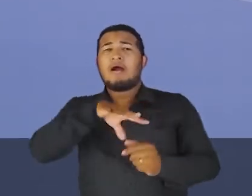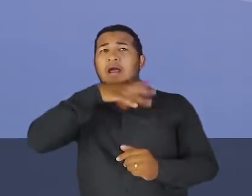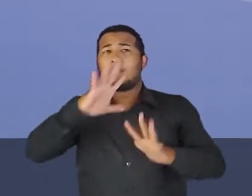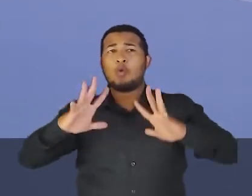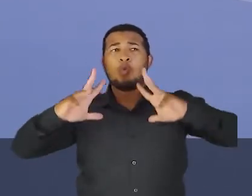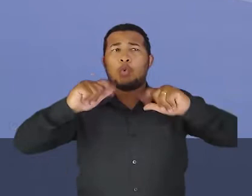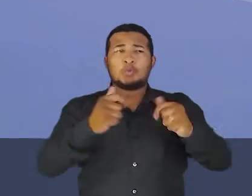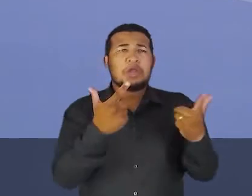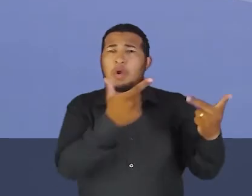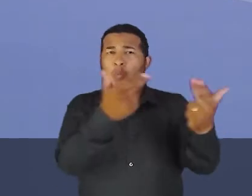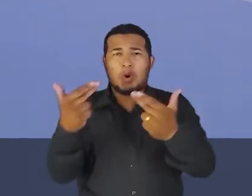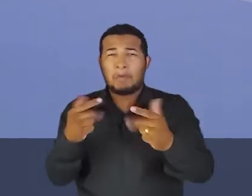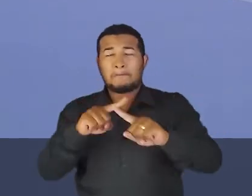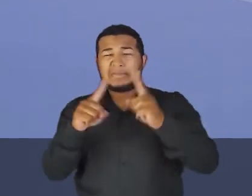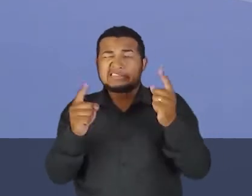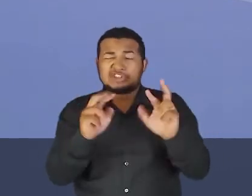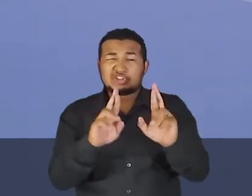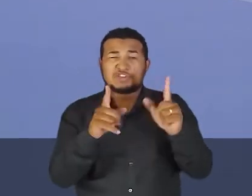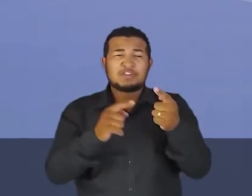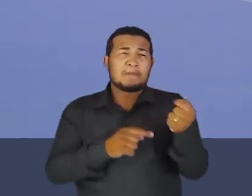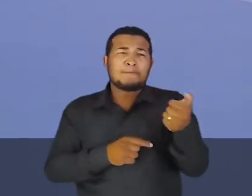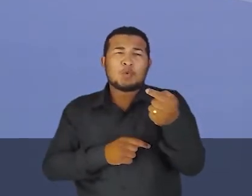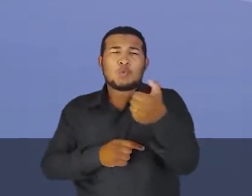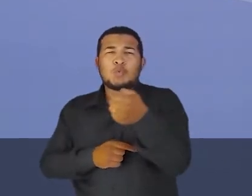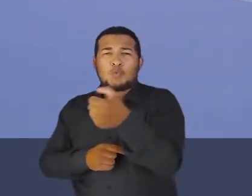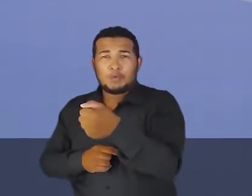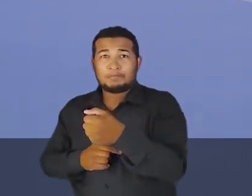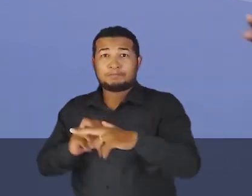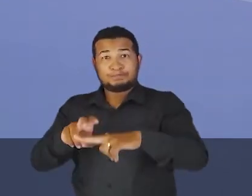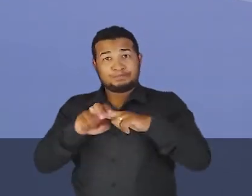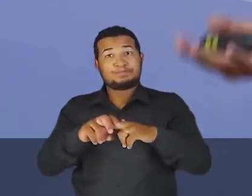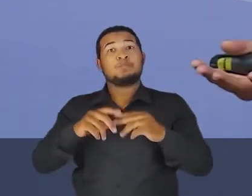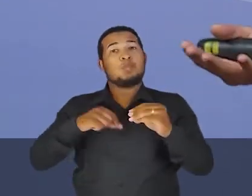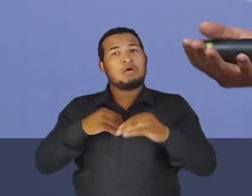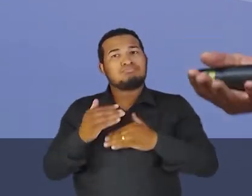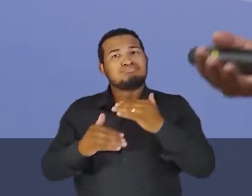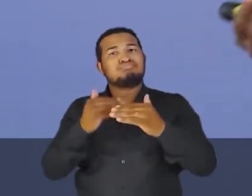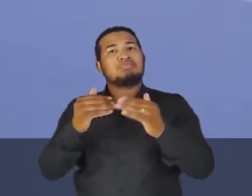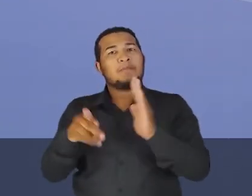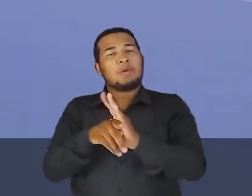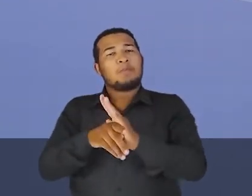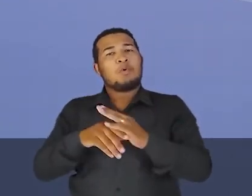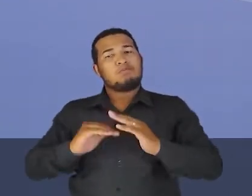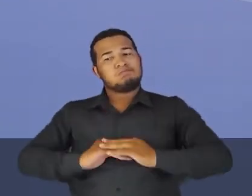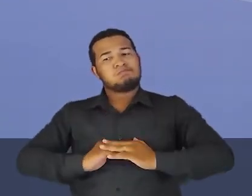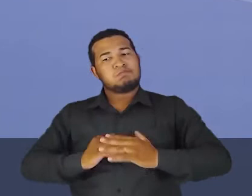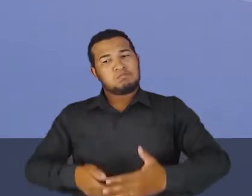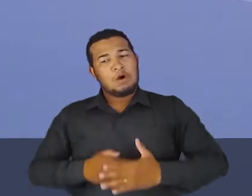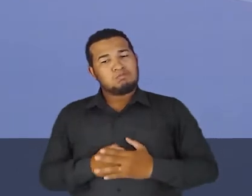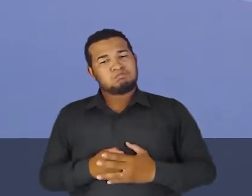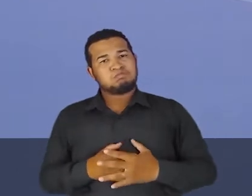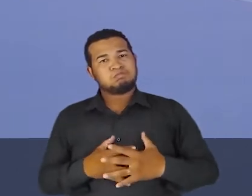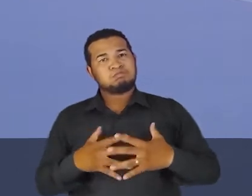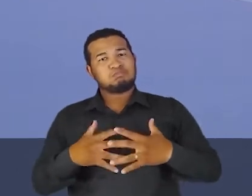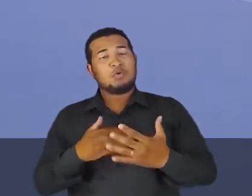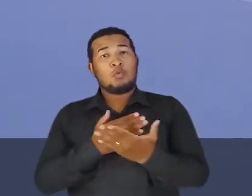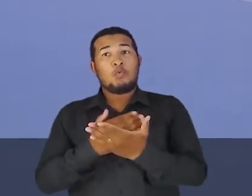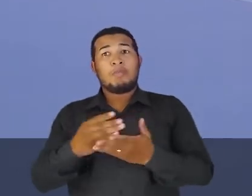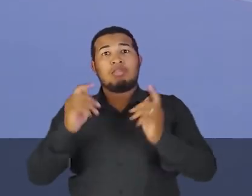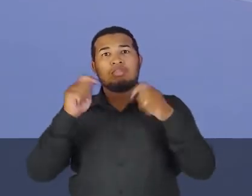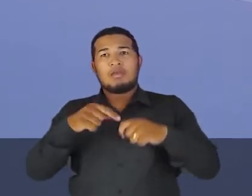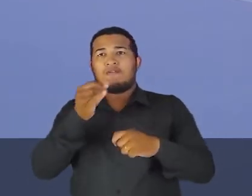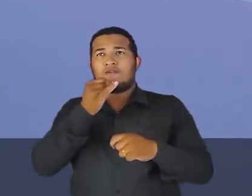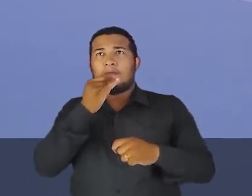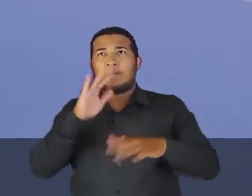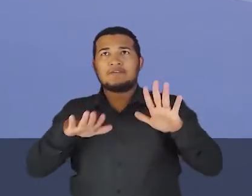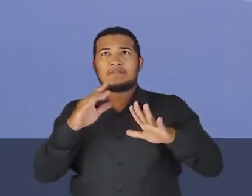diferenças entre eles, ok? E os animais, esse processo de desenvolvimento embrionário pode acontecer em diferentes locais. Ele pode acontecer dentro